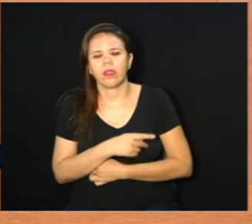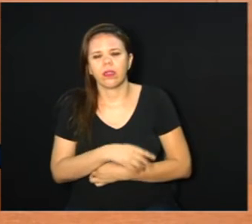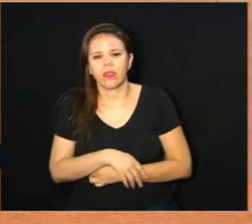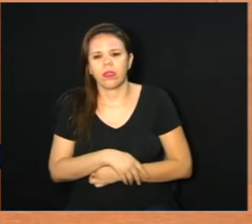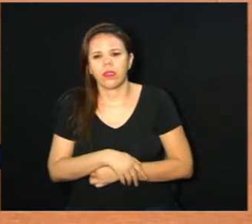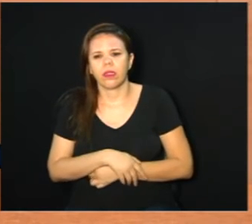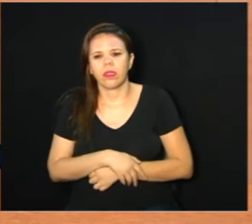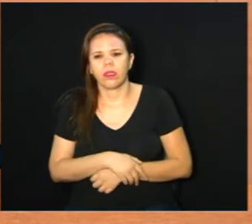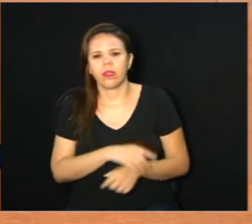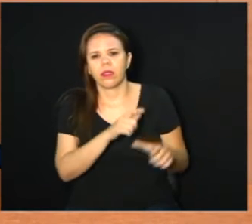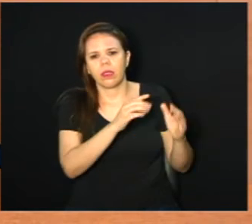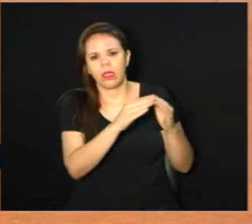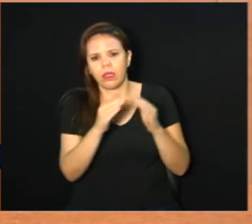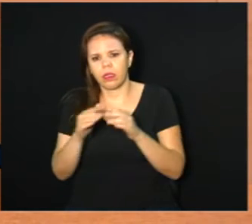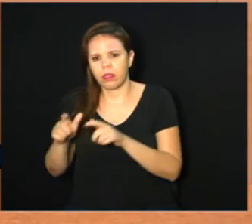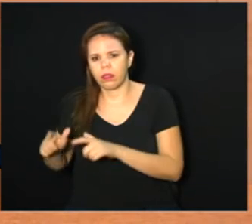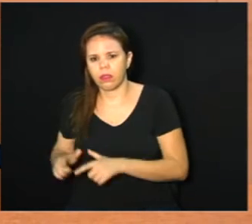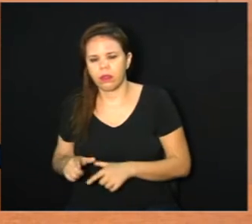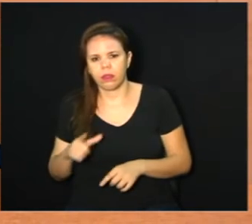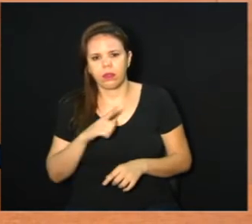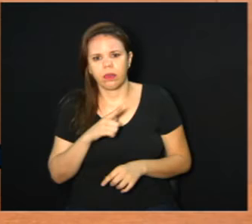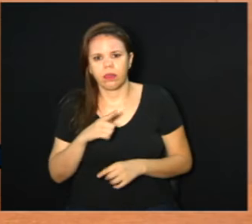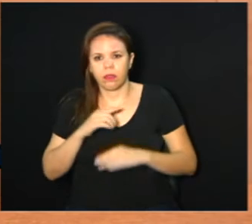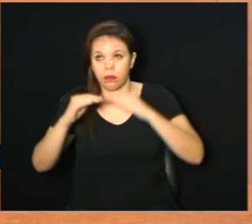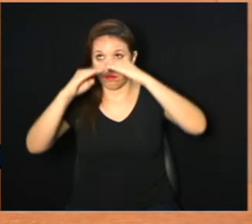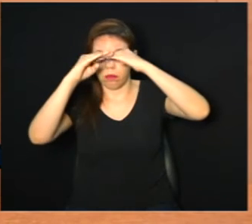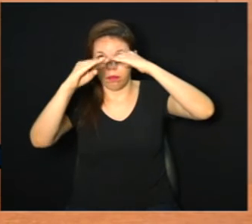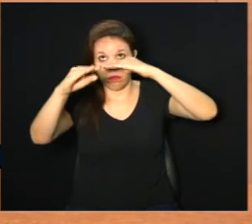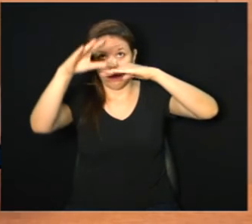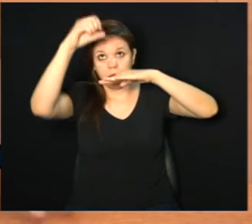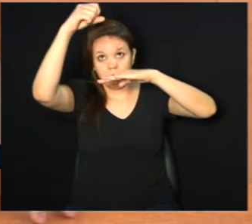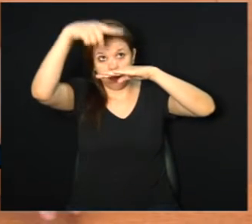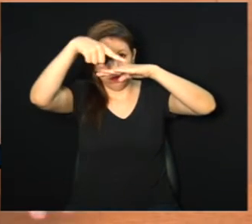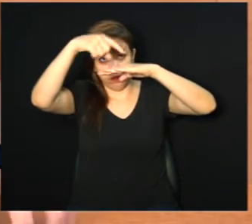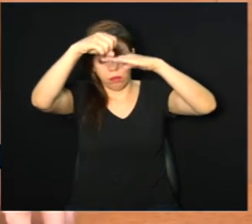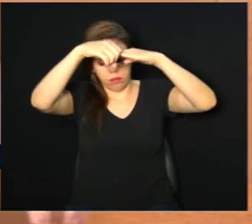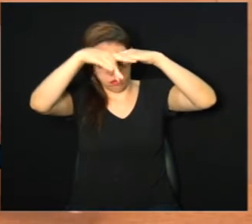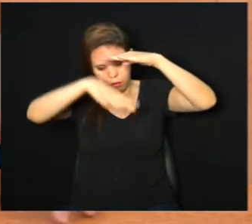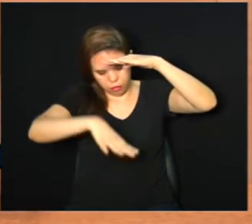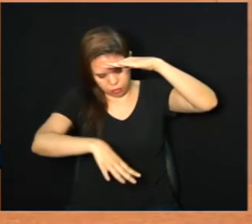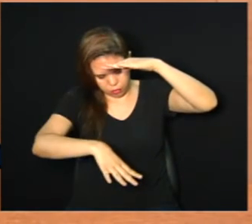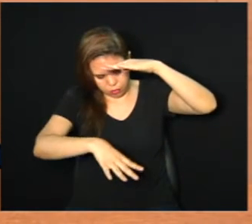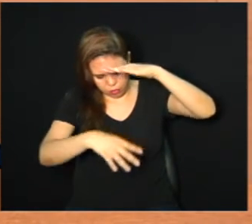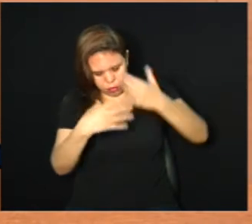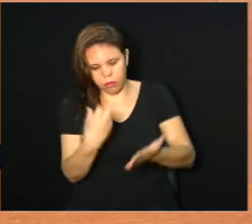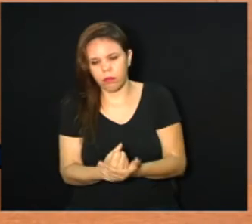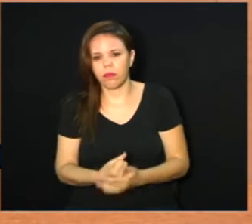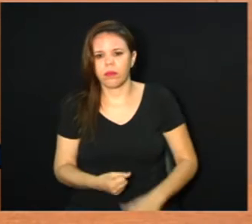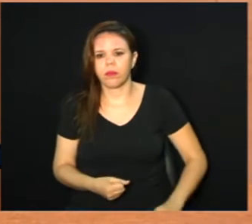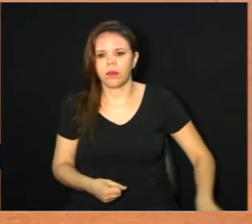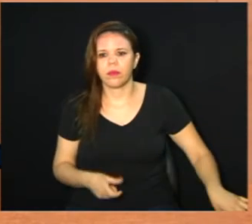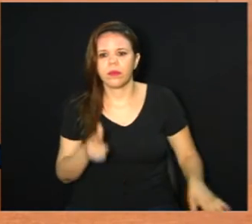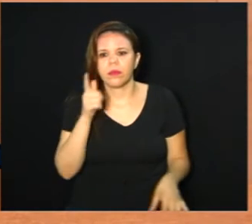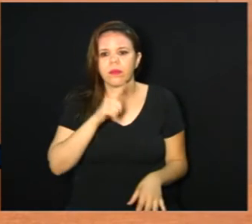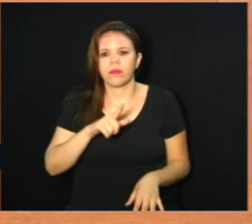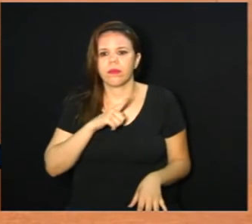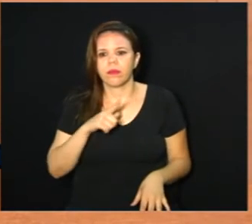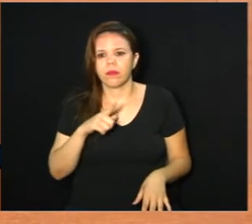nos imóveis que possuem os telhados solares, você consegue ter, dependendo da instalação